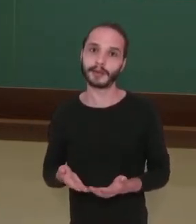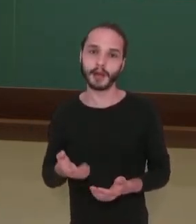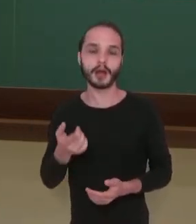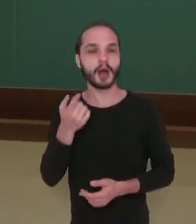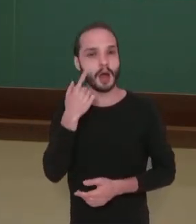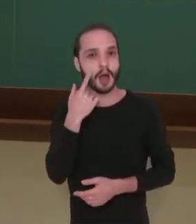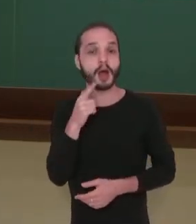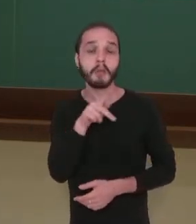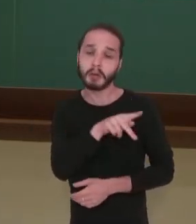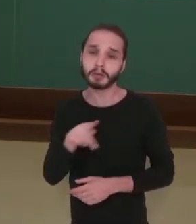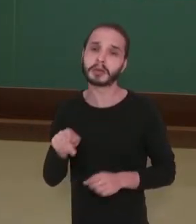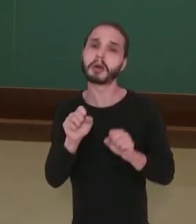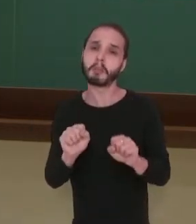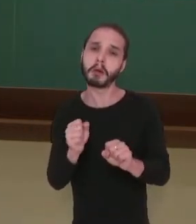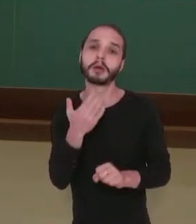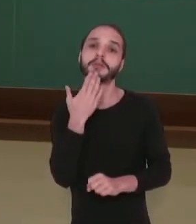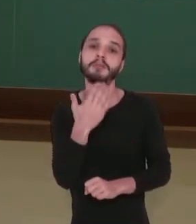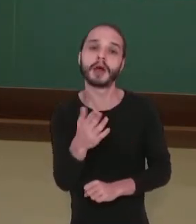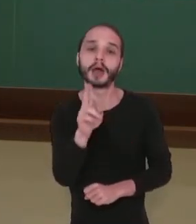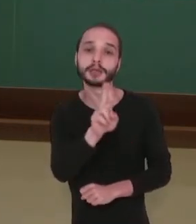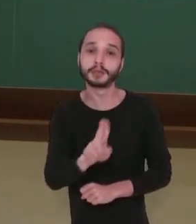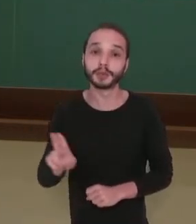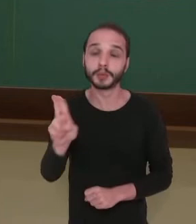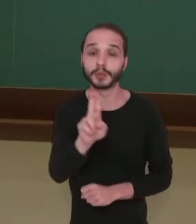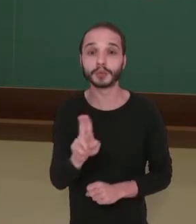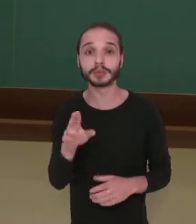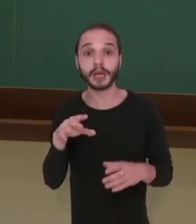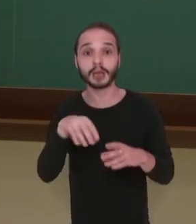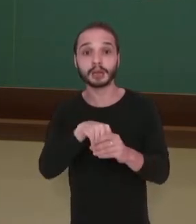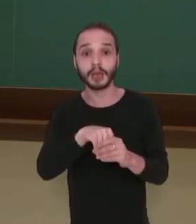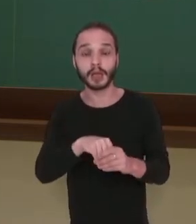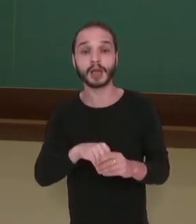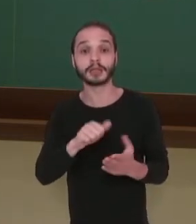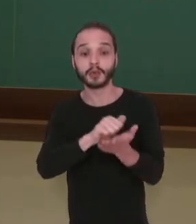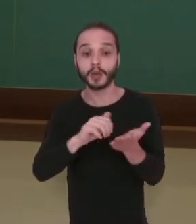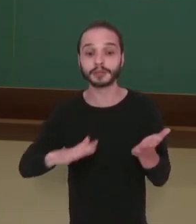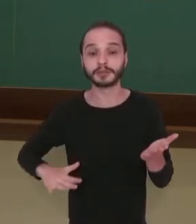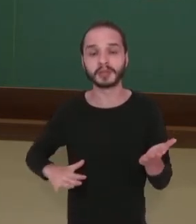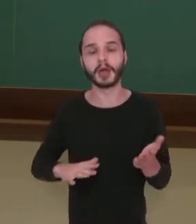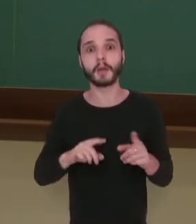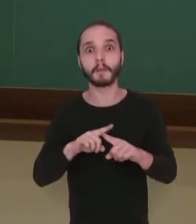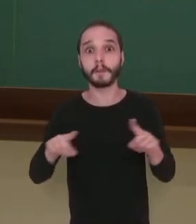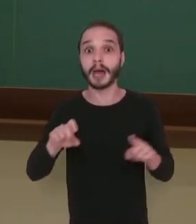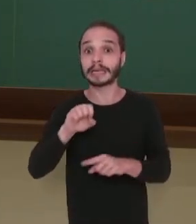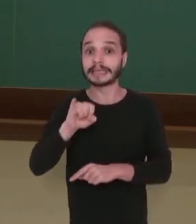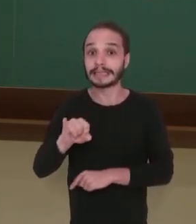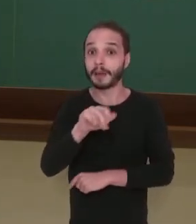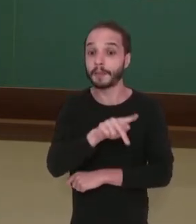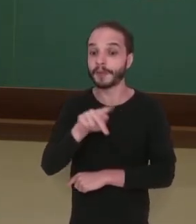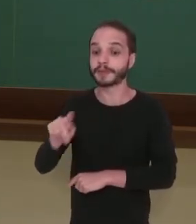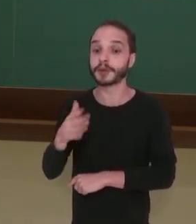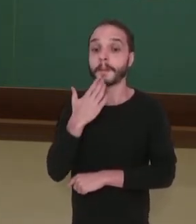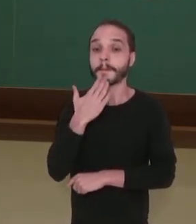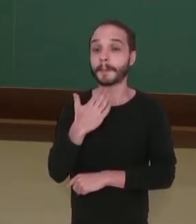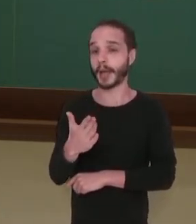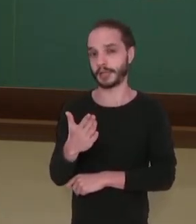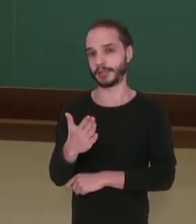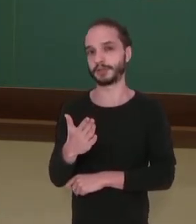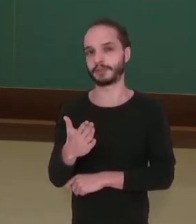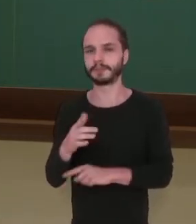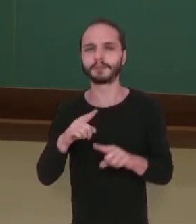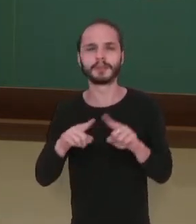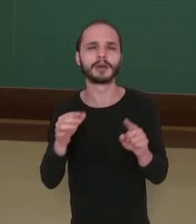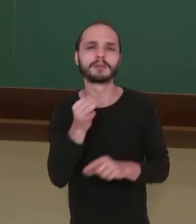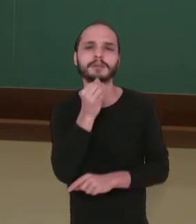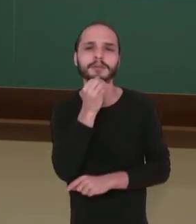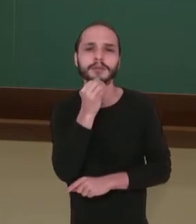ele pode solicitar, às vezes, para uma atividade pedagógica, mas só quando solicitado pelo professor. Mas aí você pode pensar em outra